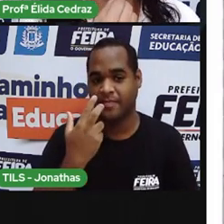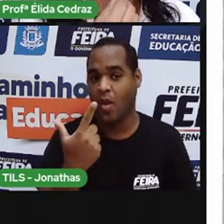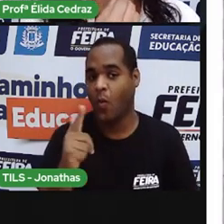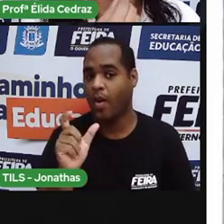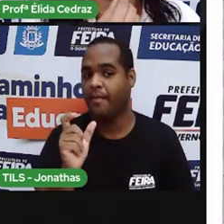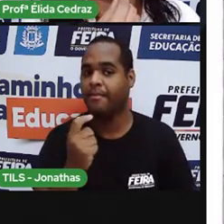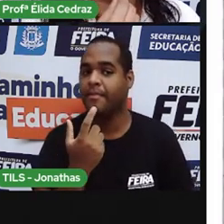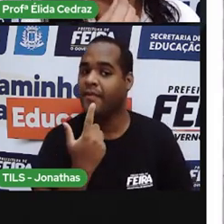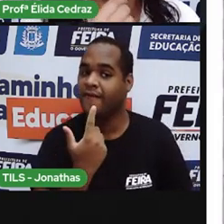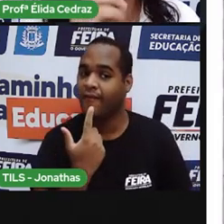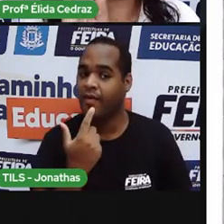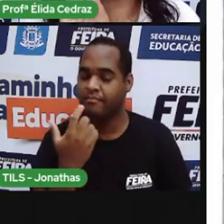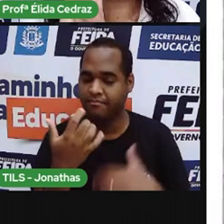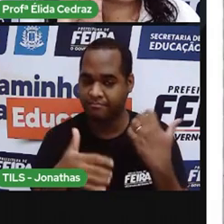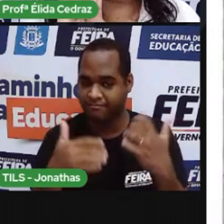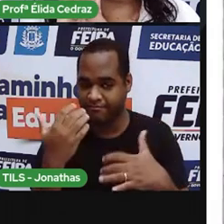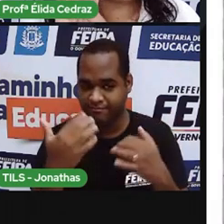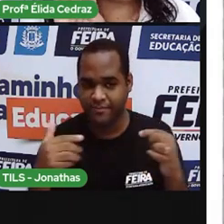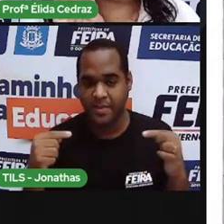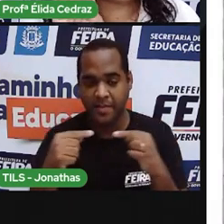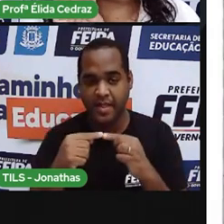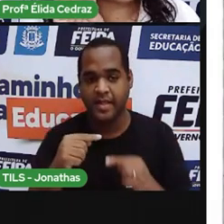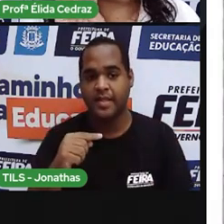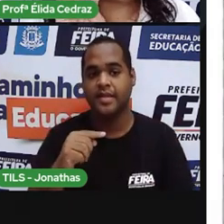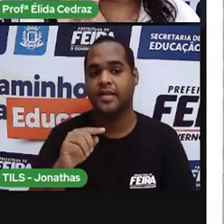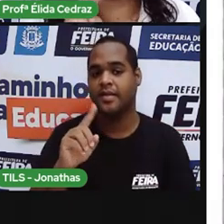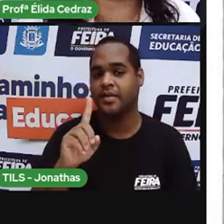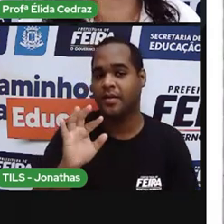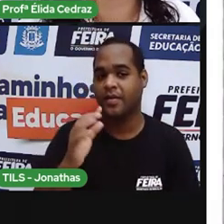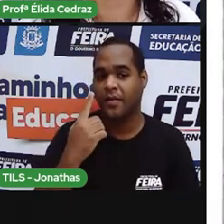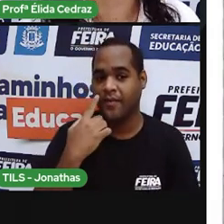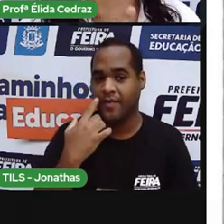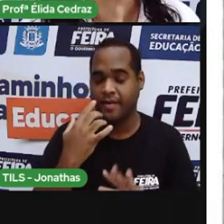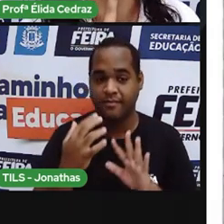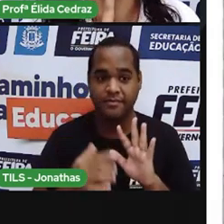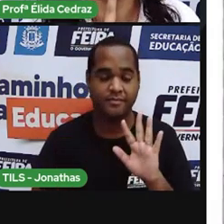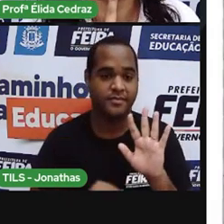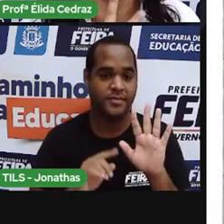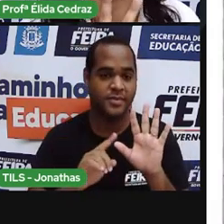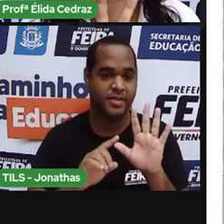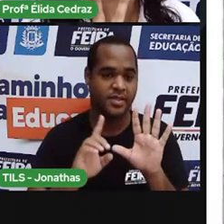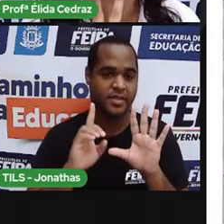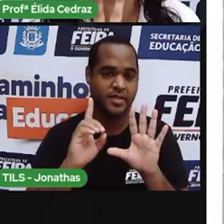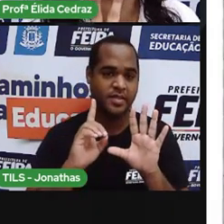falar pausadamente, acompanhando com os dedinhos no queixo.